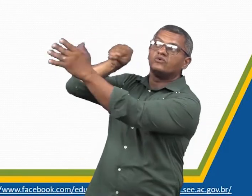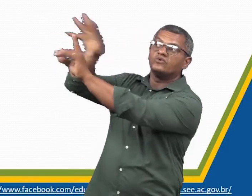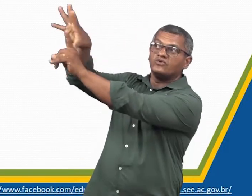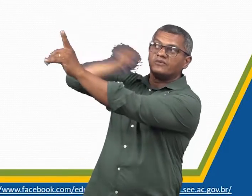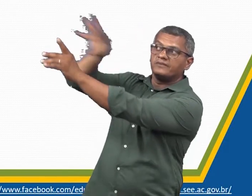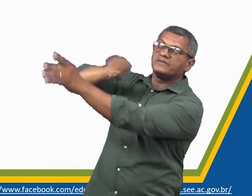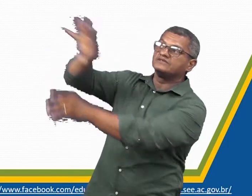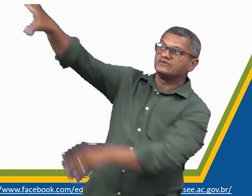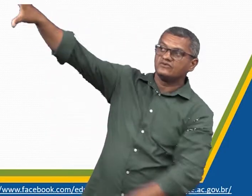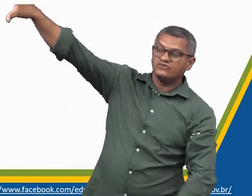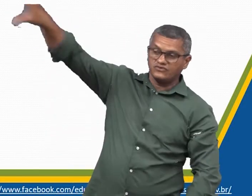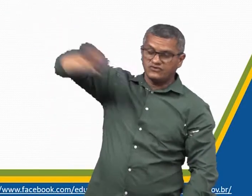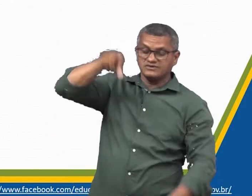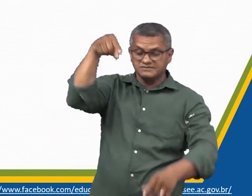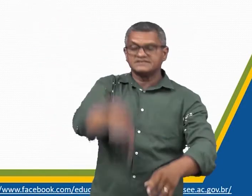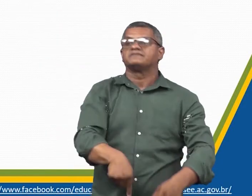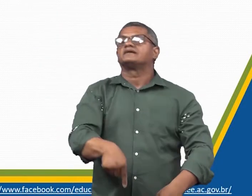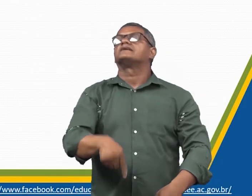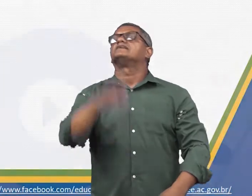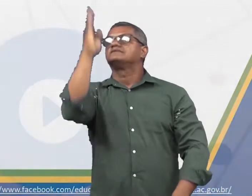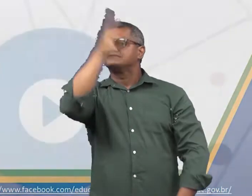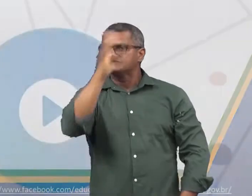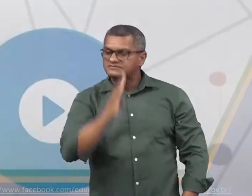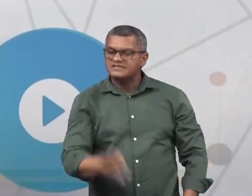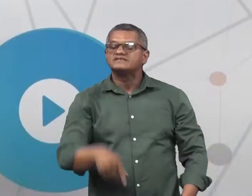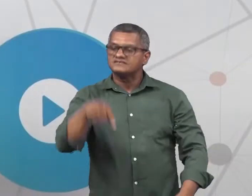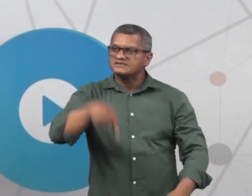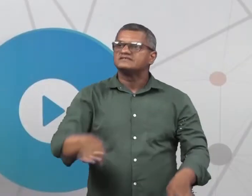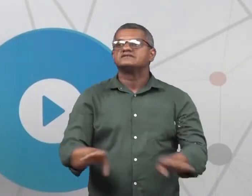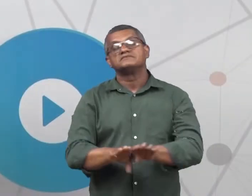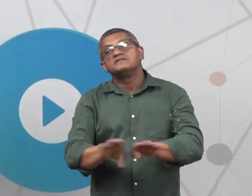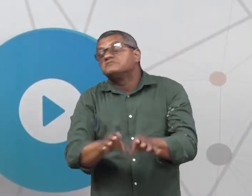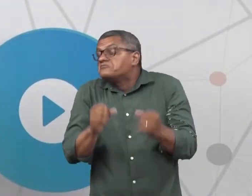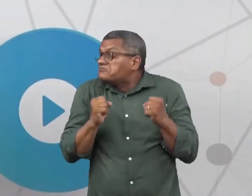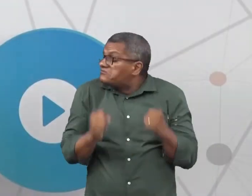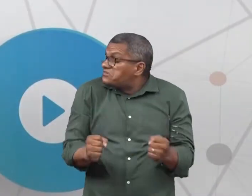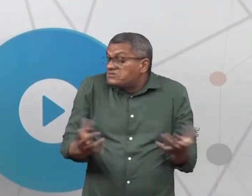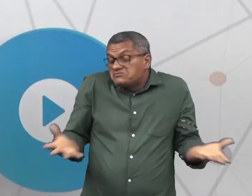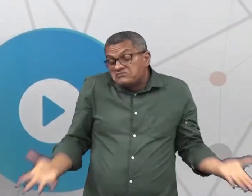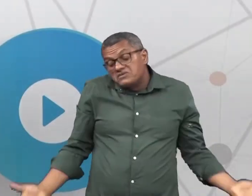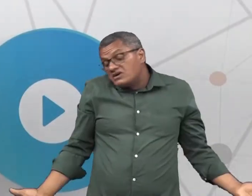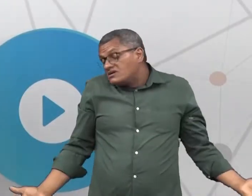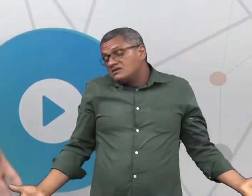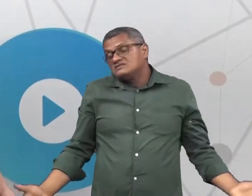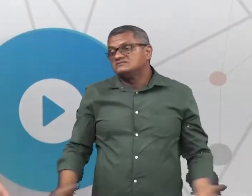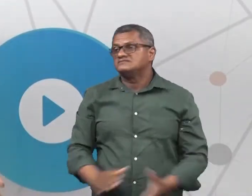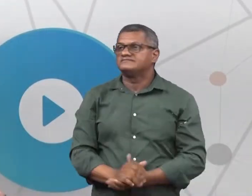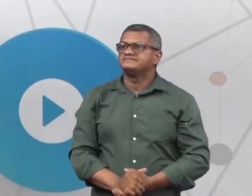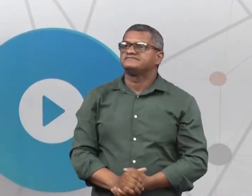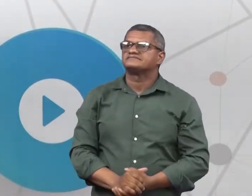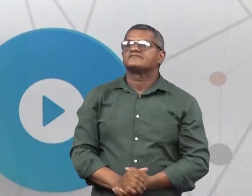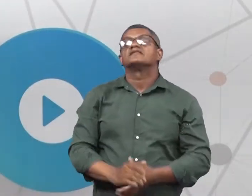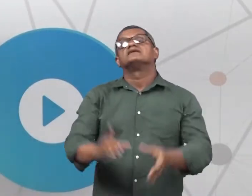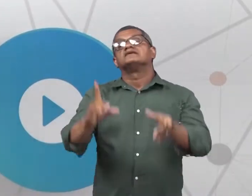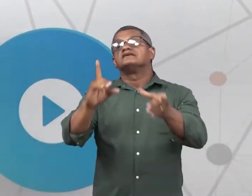que não poderia existir em outras regiões, né, do nosso planeta e mesmo aqui no